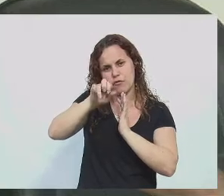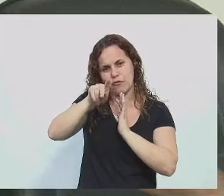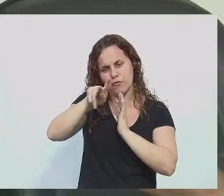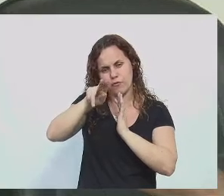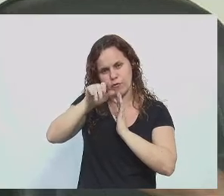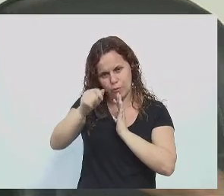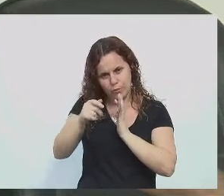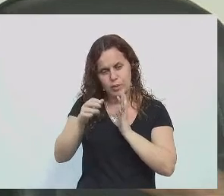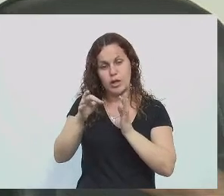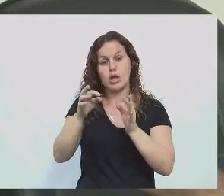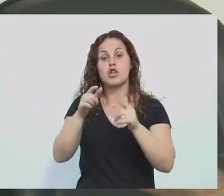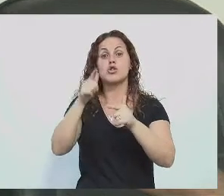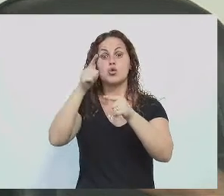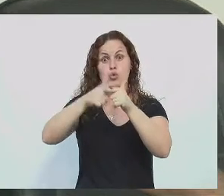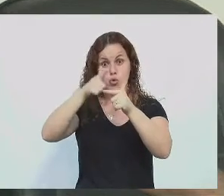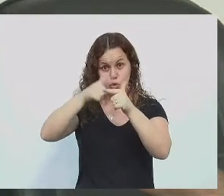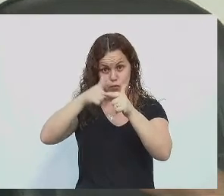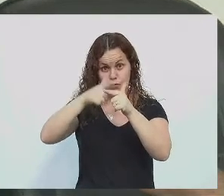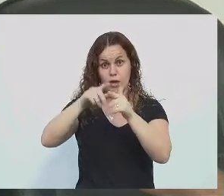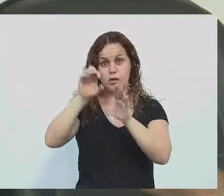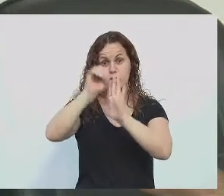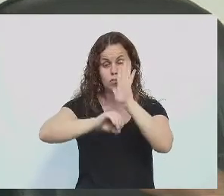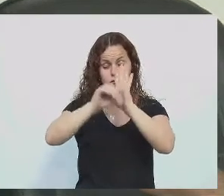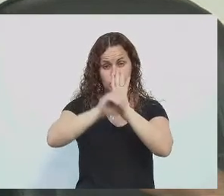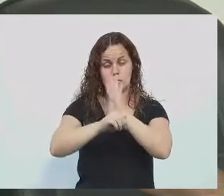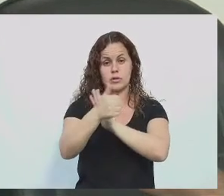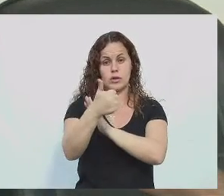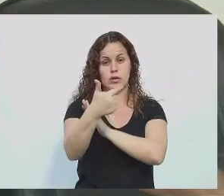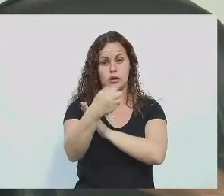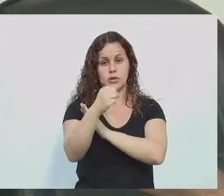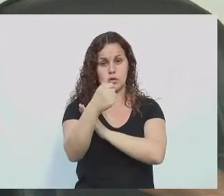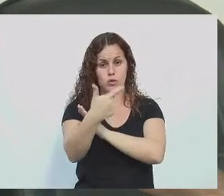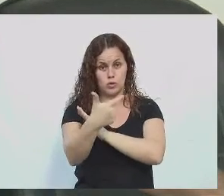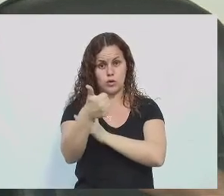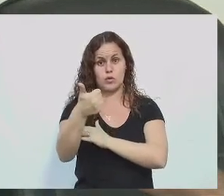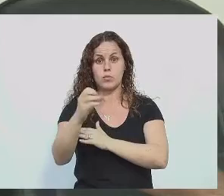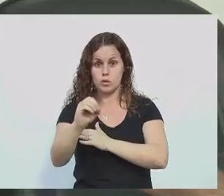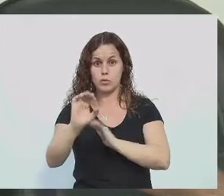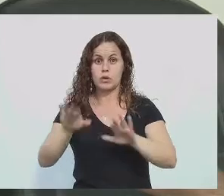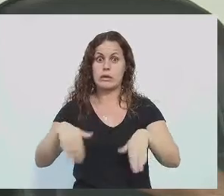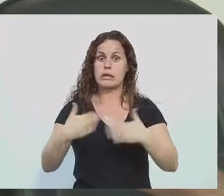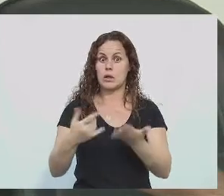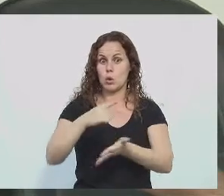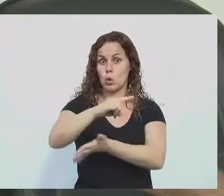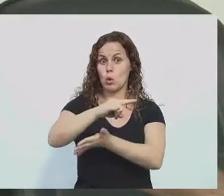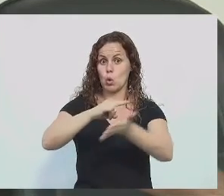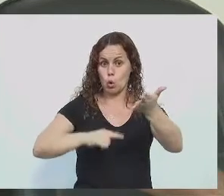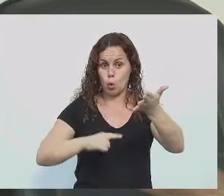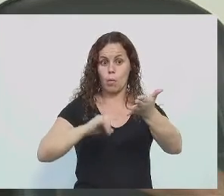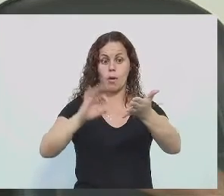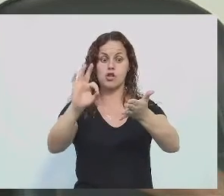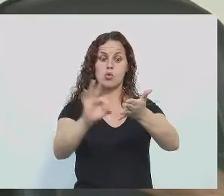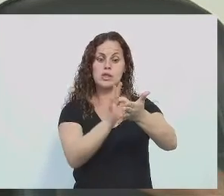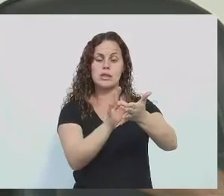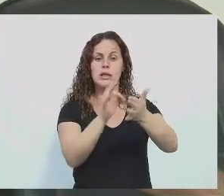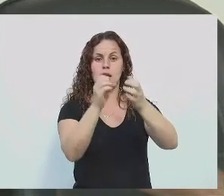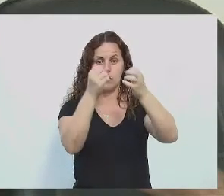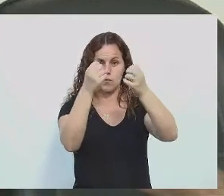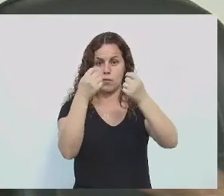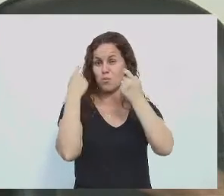justificativas apresentadas no ofício número 112 de 2020, venho através do presente documento registrar